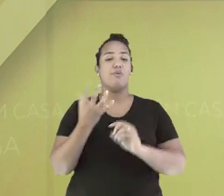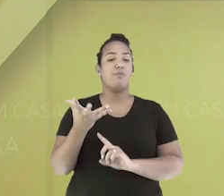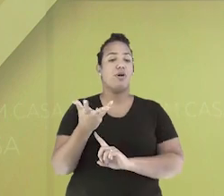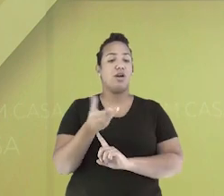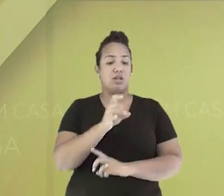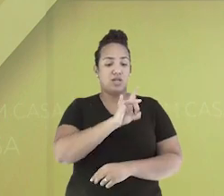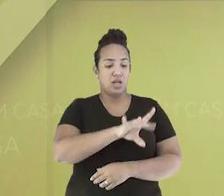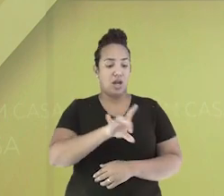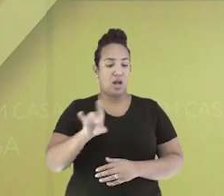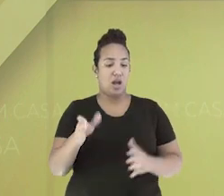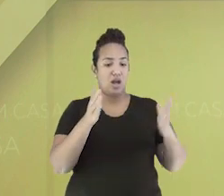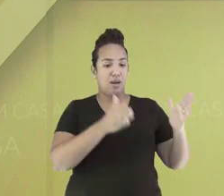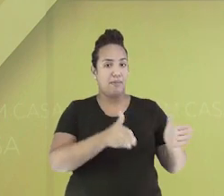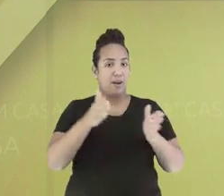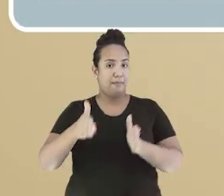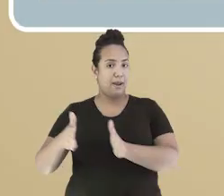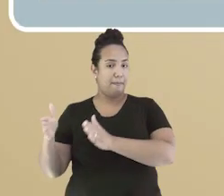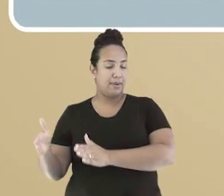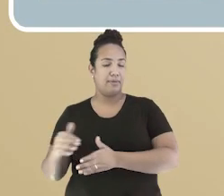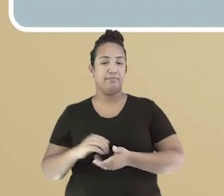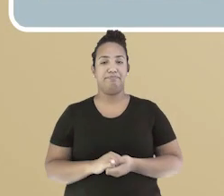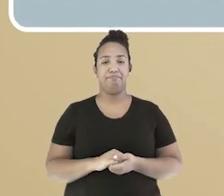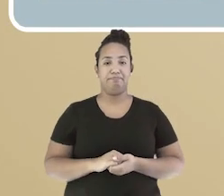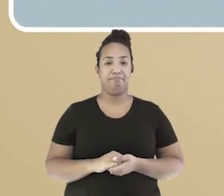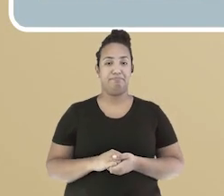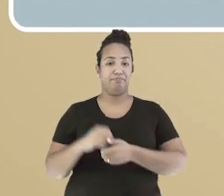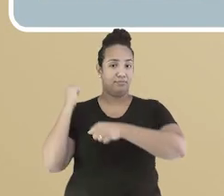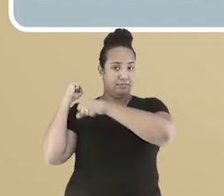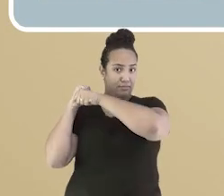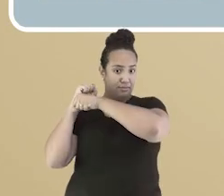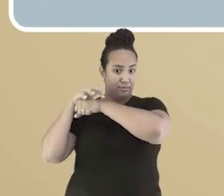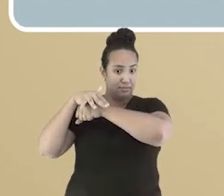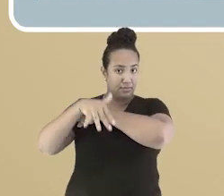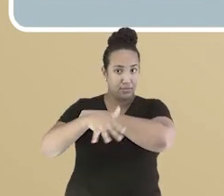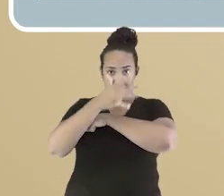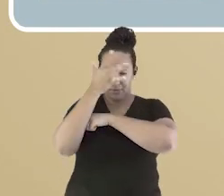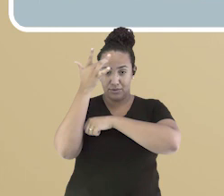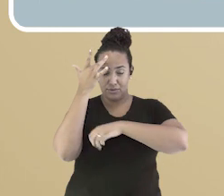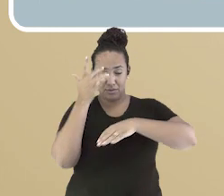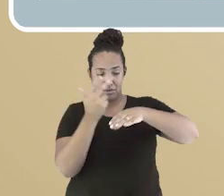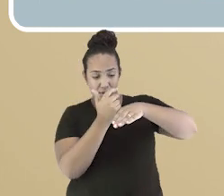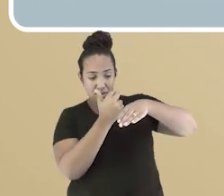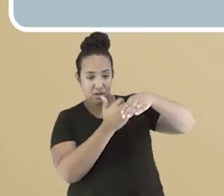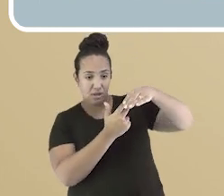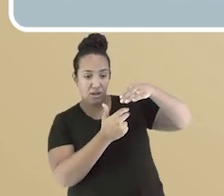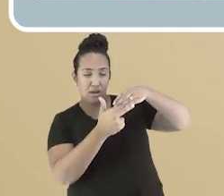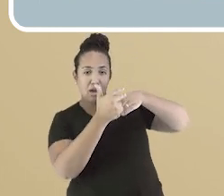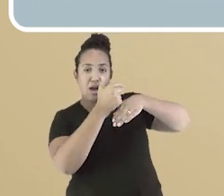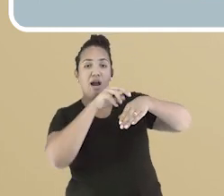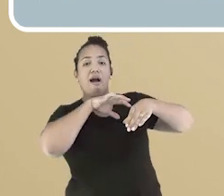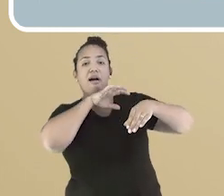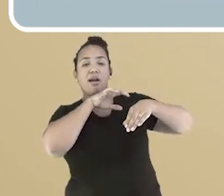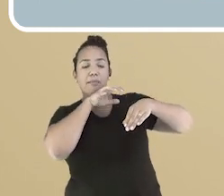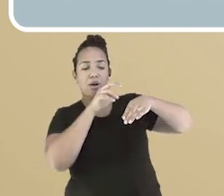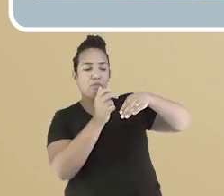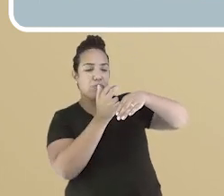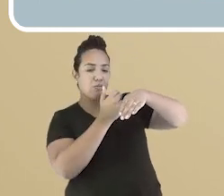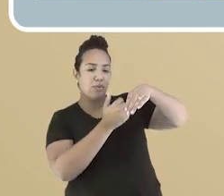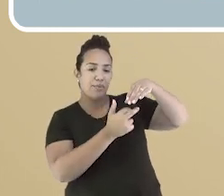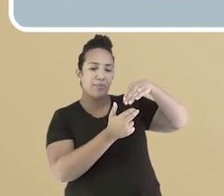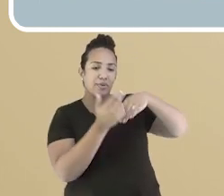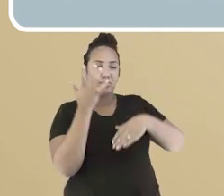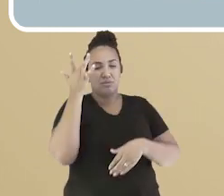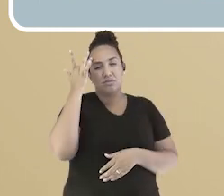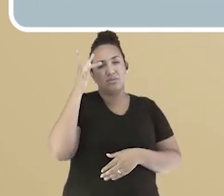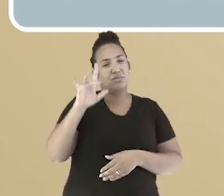desses momentos. Na antiguidade, os homens das cavernas faziam desenhos de animais nas paredes. Não se